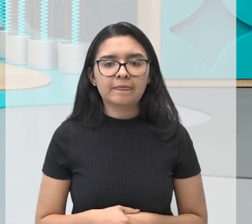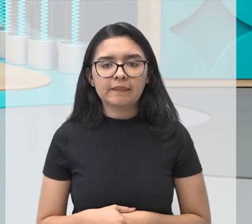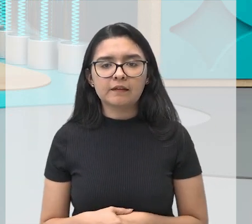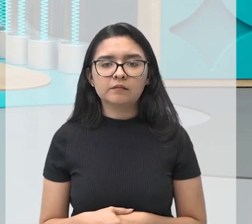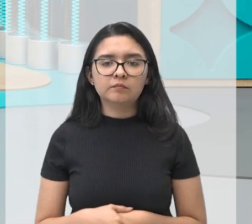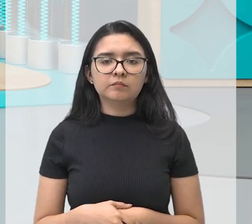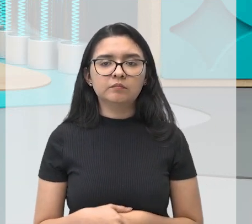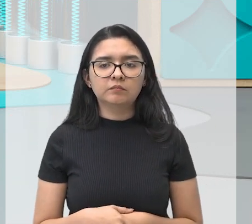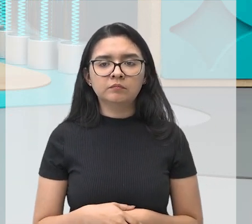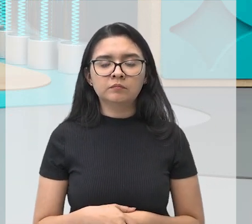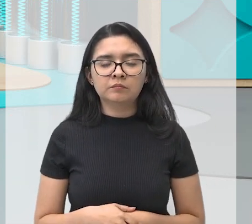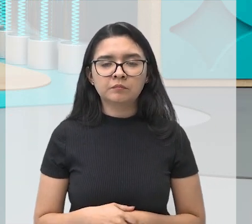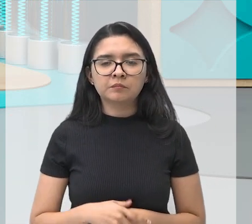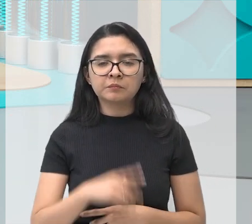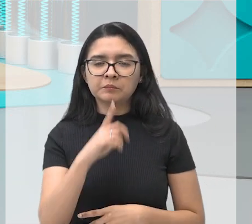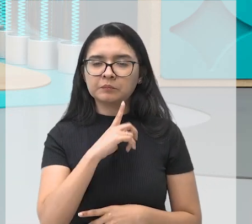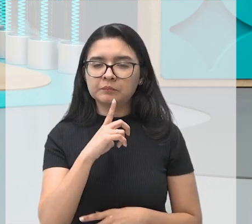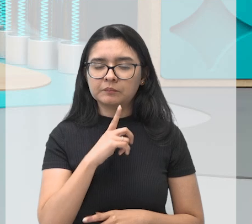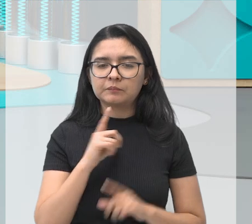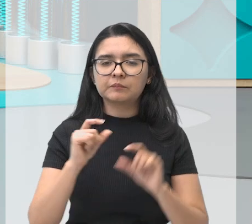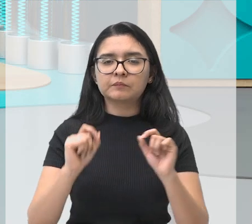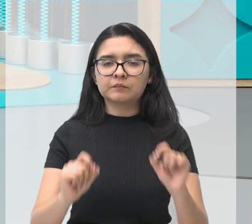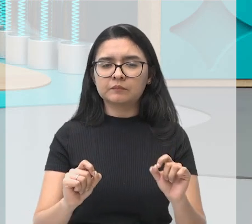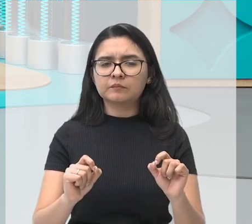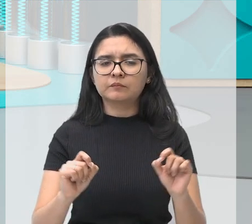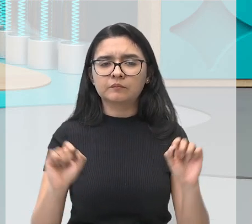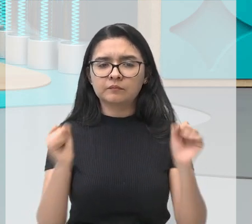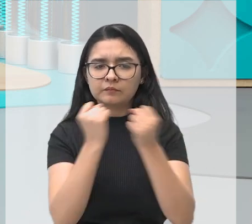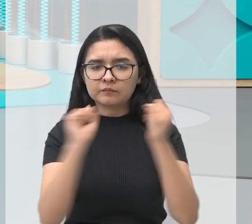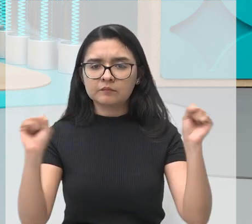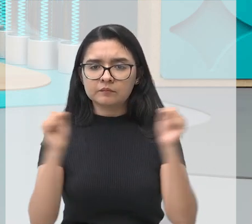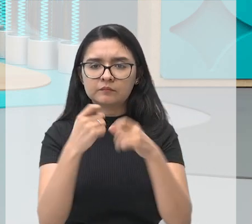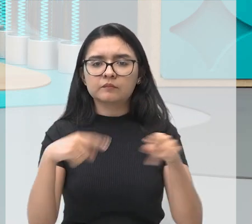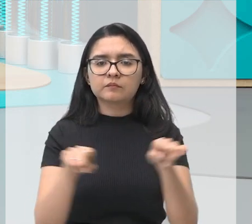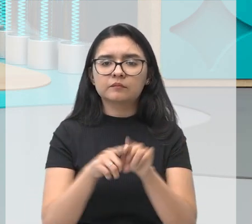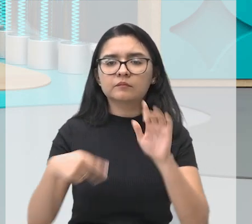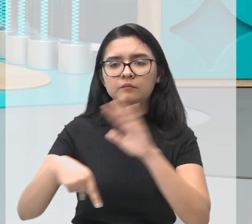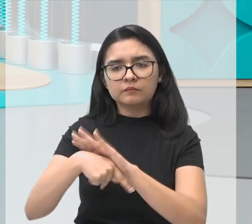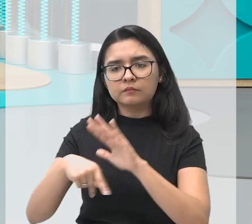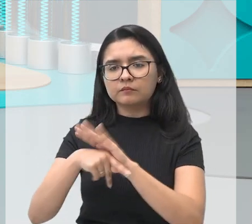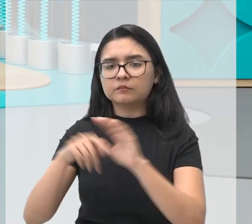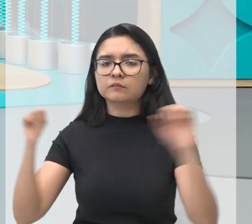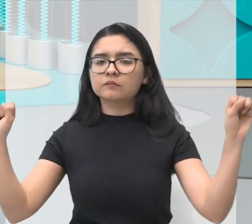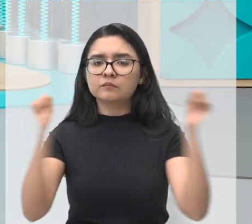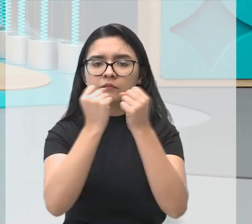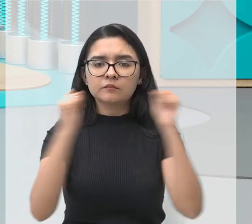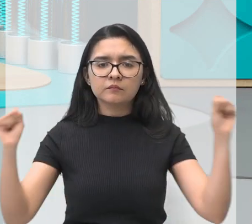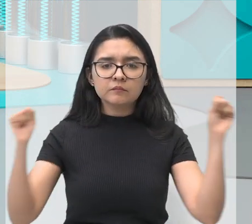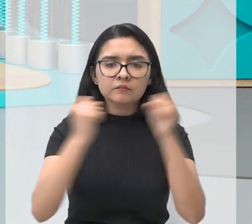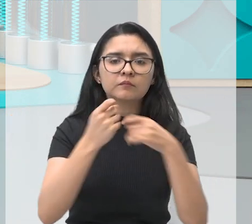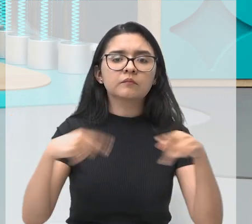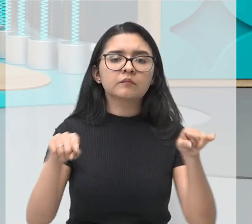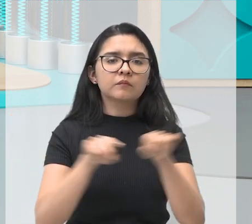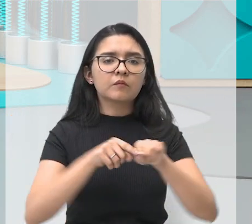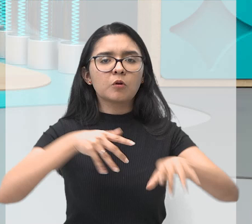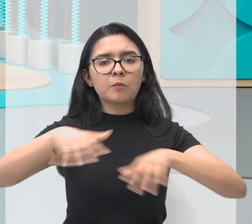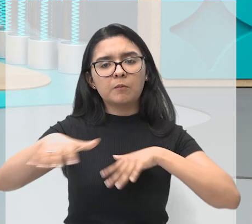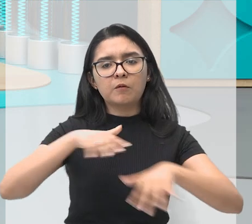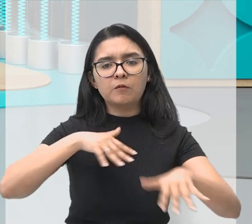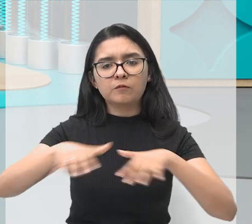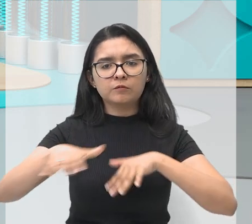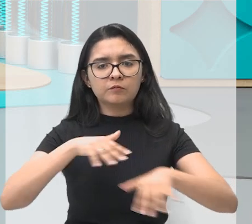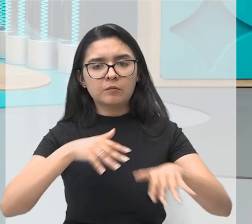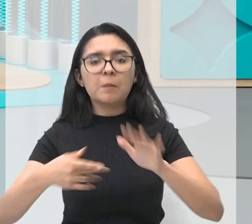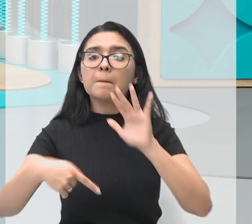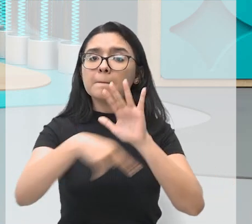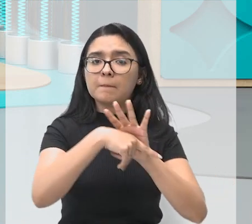abordagens do desporto ginástica e aquelas abordagens da academia, onde a gente vai realizar ali na academia aqueles movimentos na